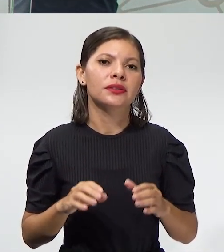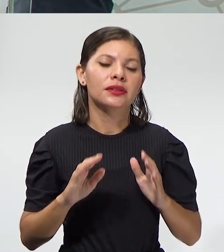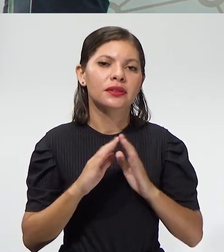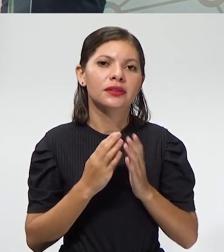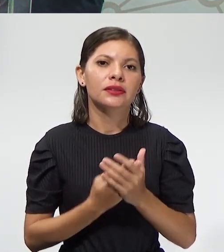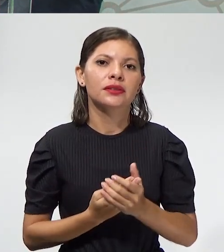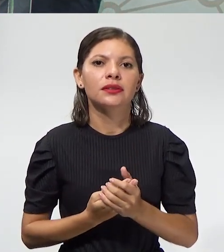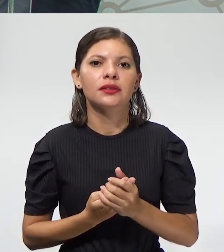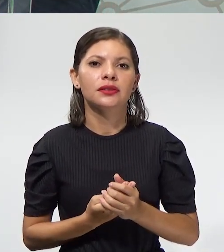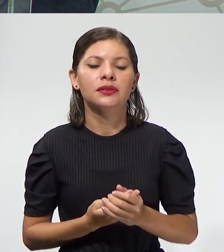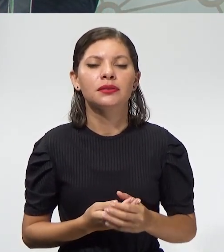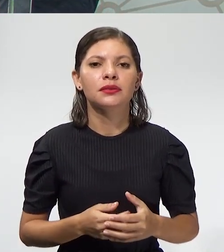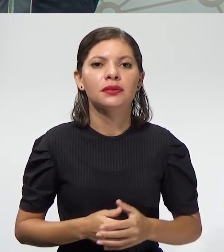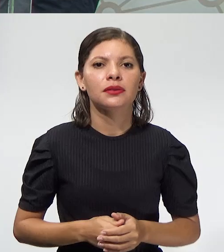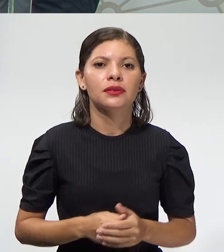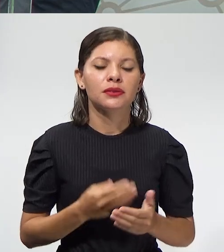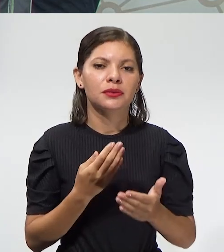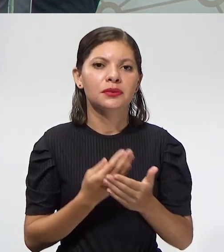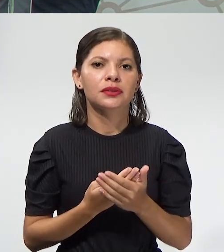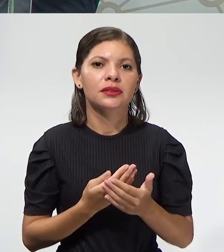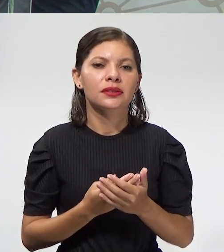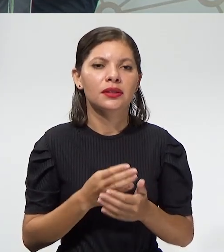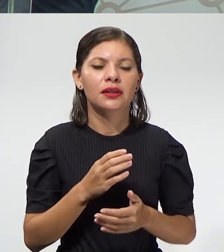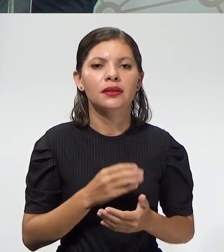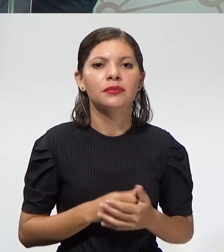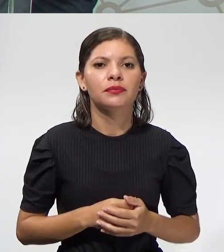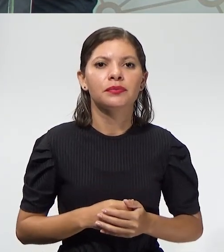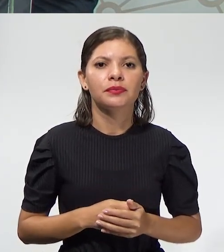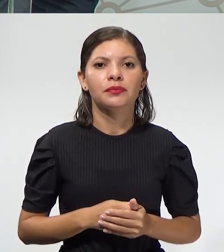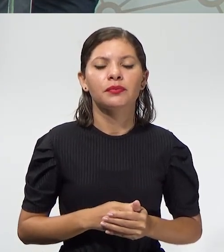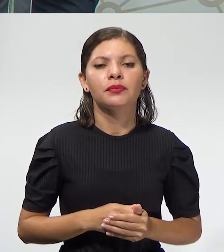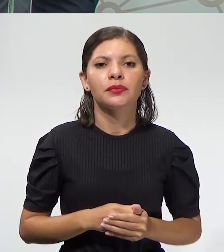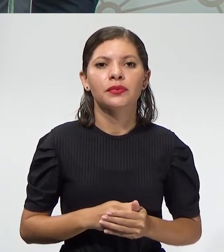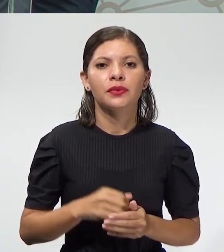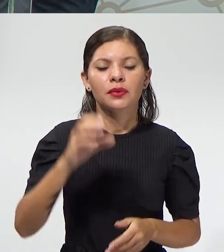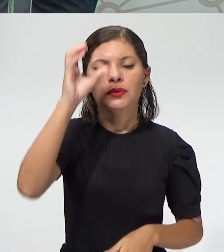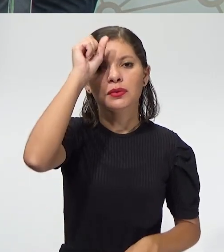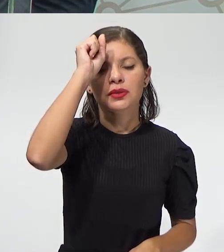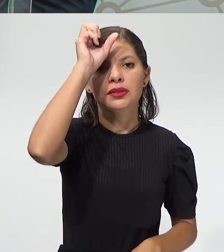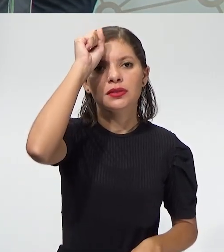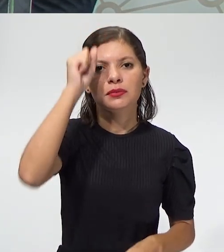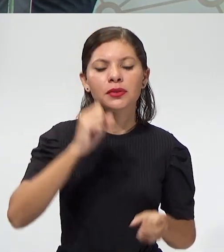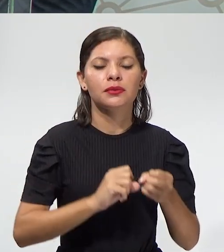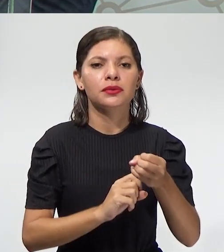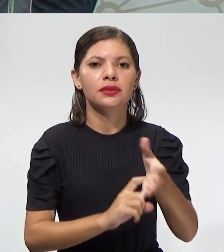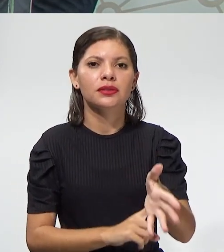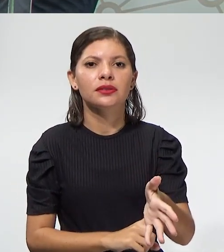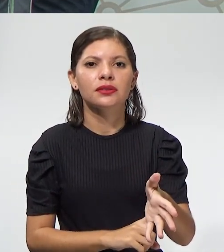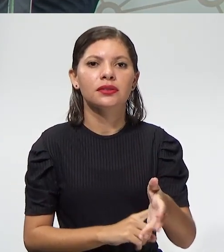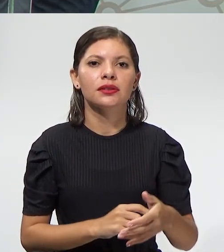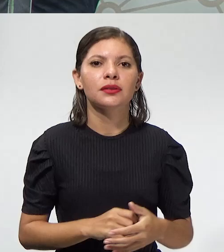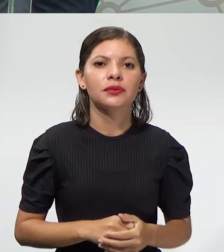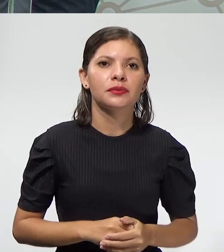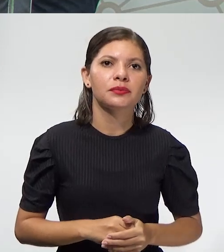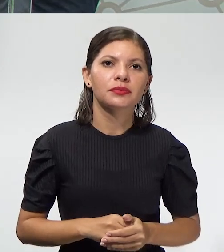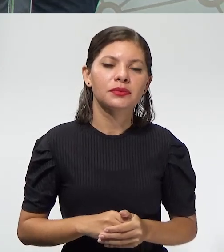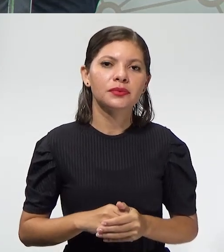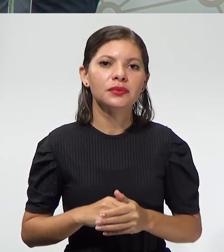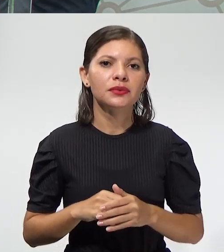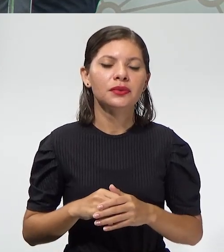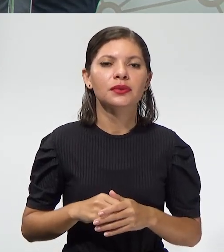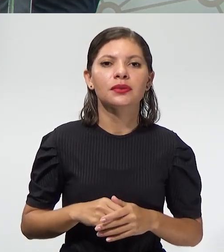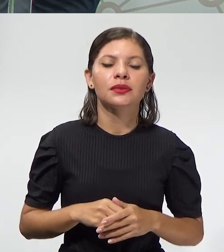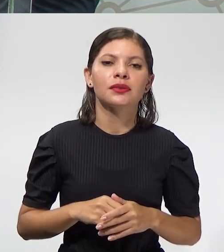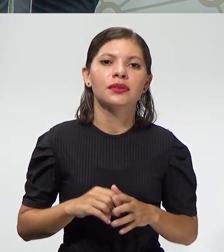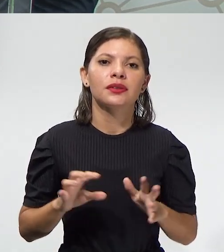ensino, esses sim são atos de conhecer, são atos que produzem o conhecimento. E a extensão seria um